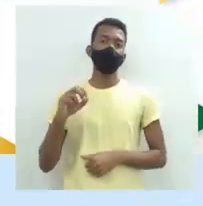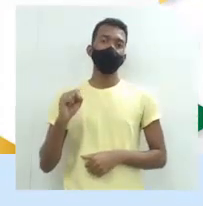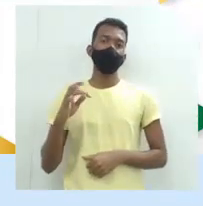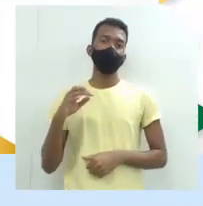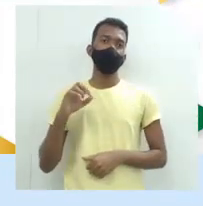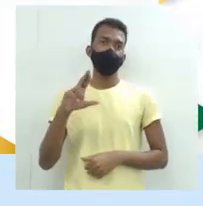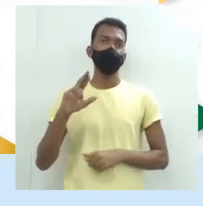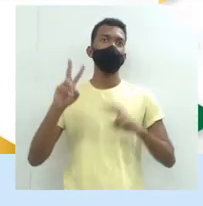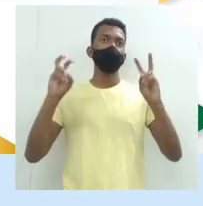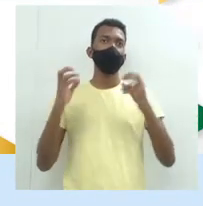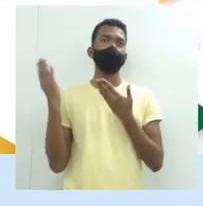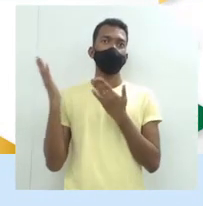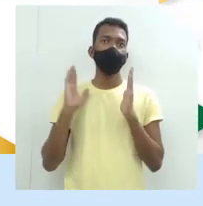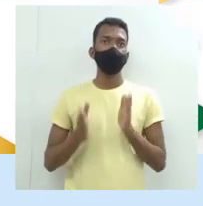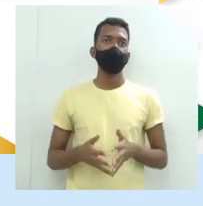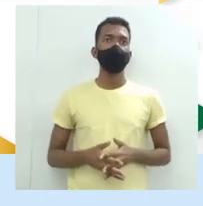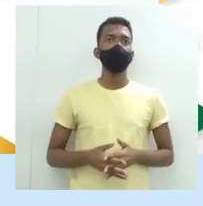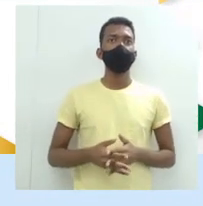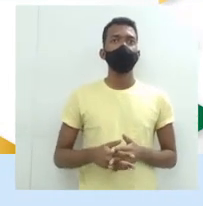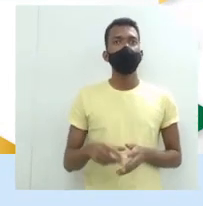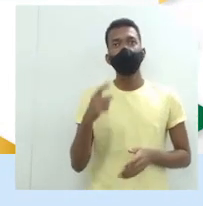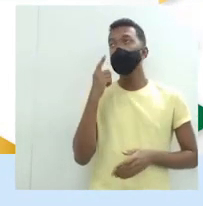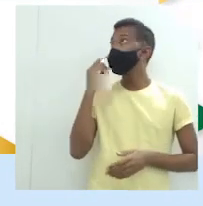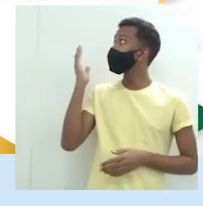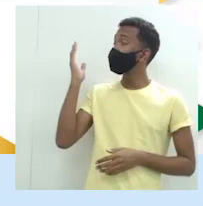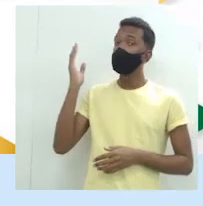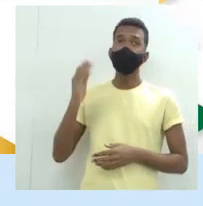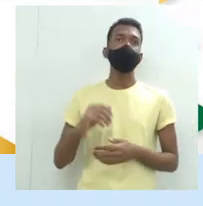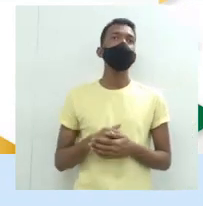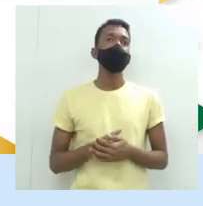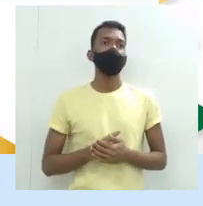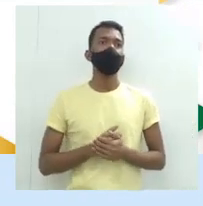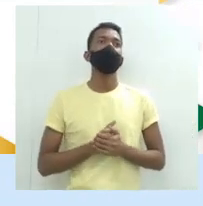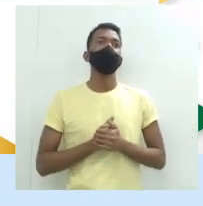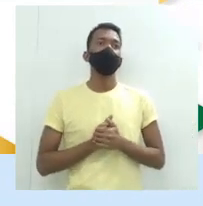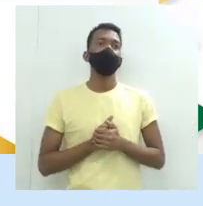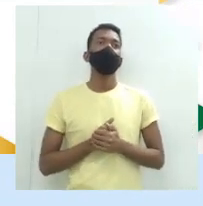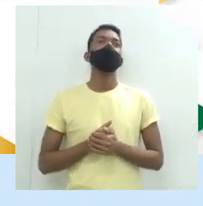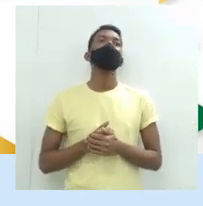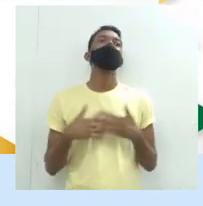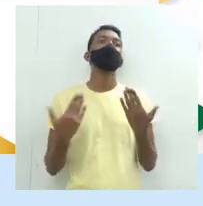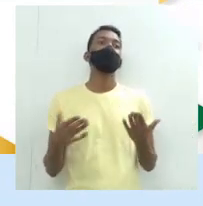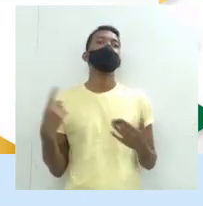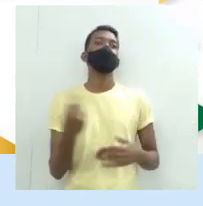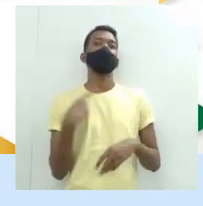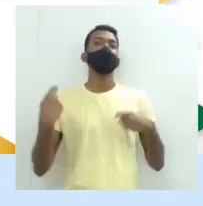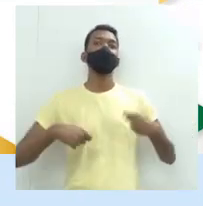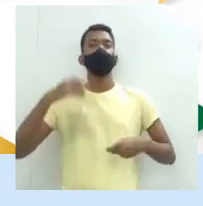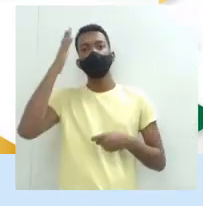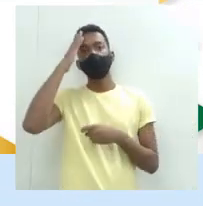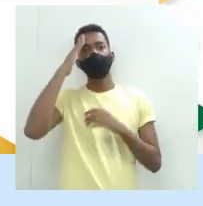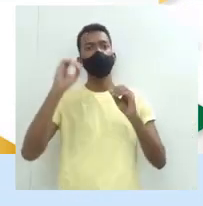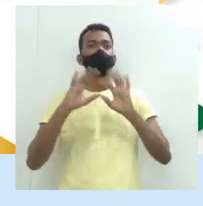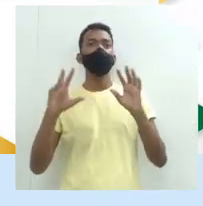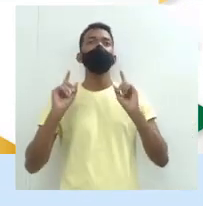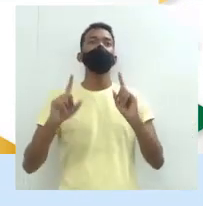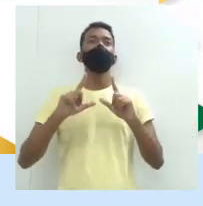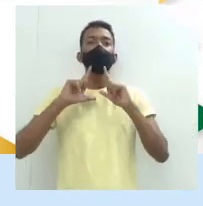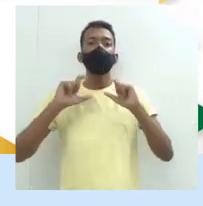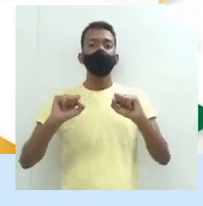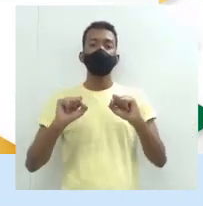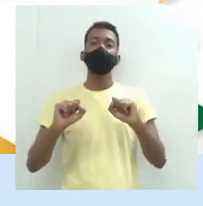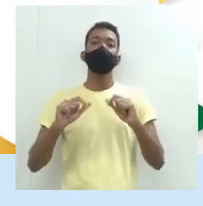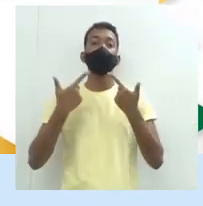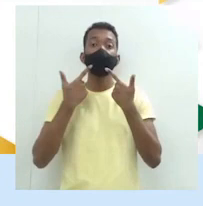nossa temática. Olha aí. Então, primeiro que a gente tem que entender é a linguagem não